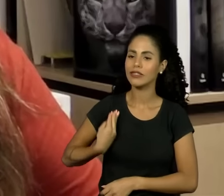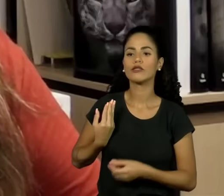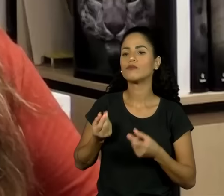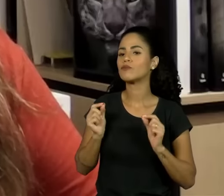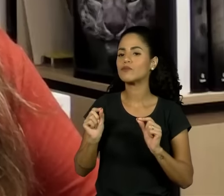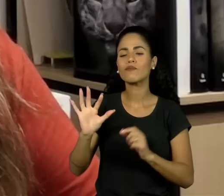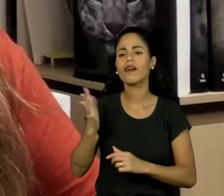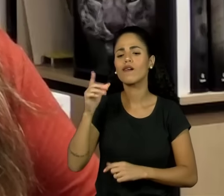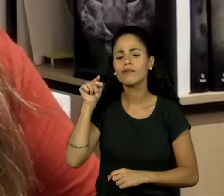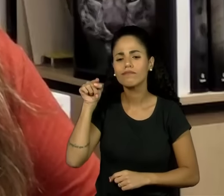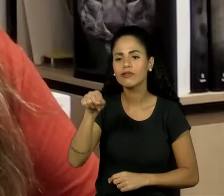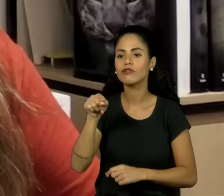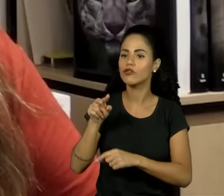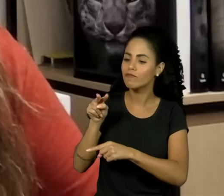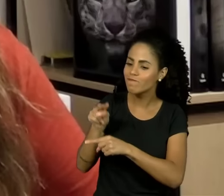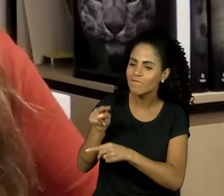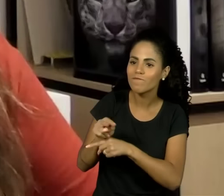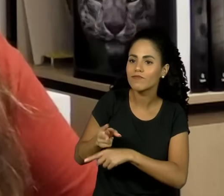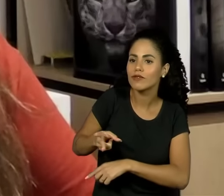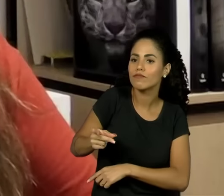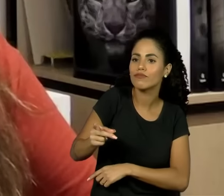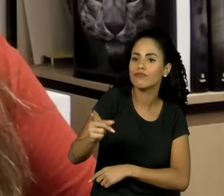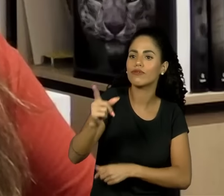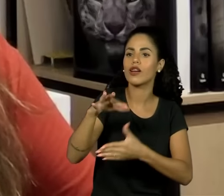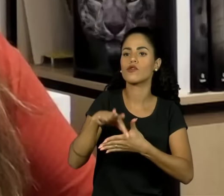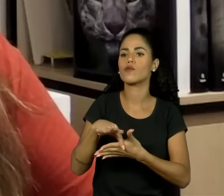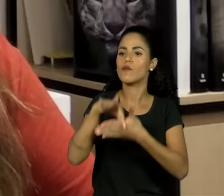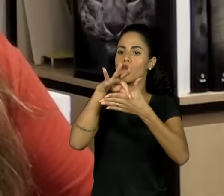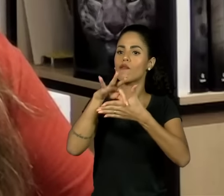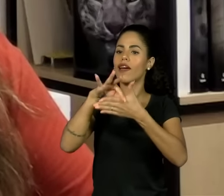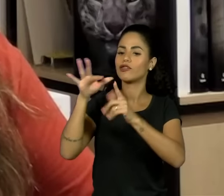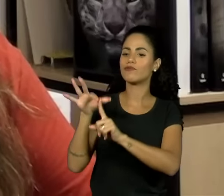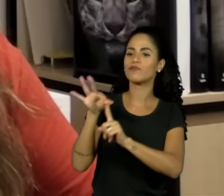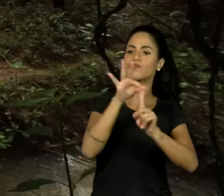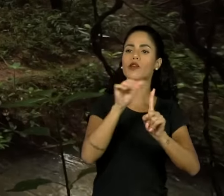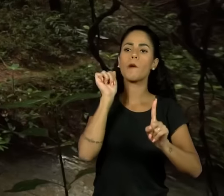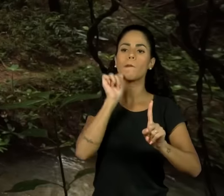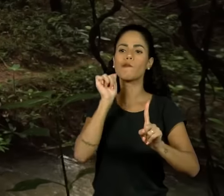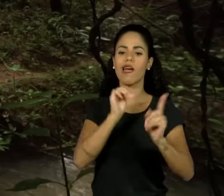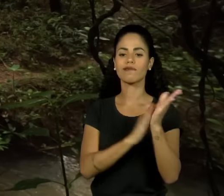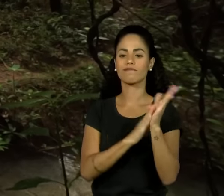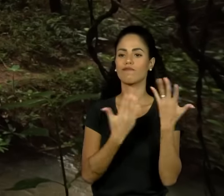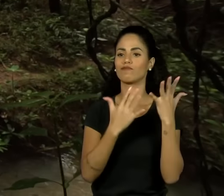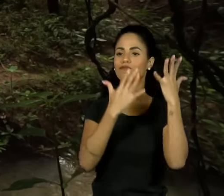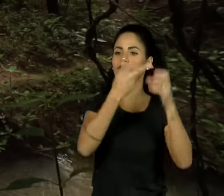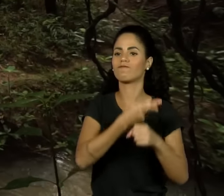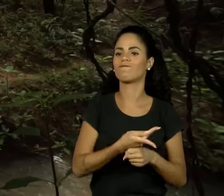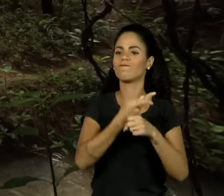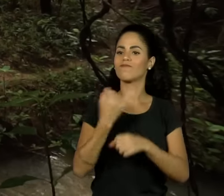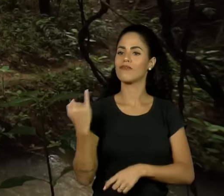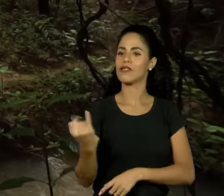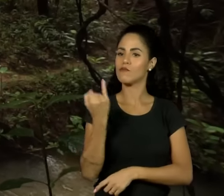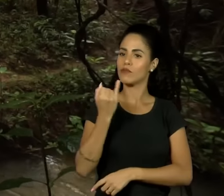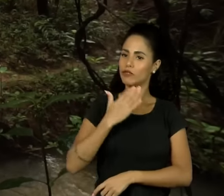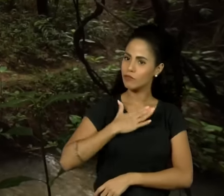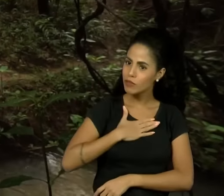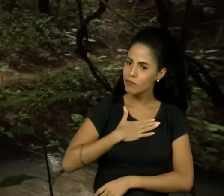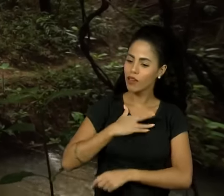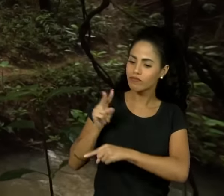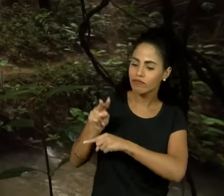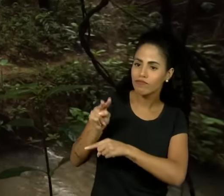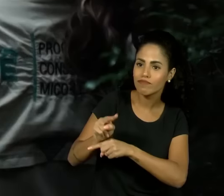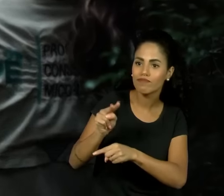essa representação do protagonismo feminino na conservação mundial. É bastante significativo. O Programa de Conservação